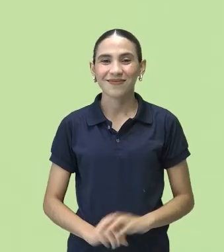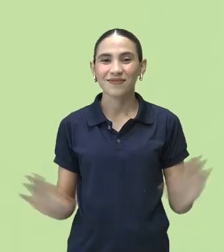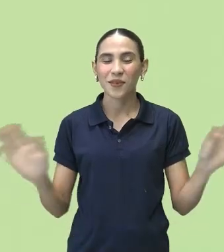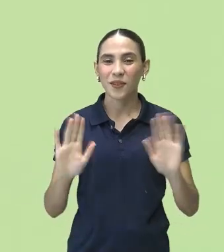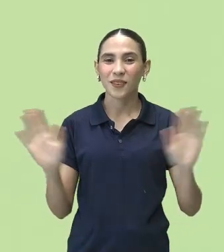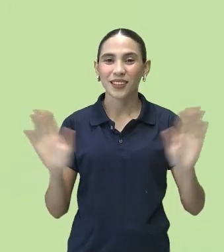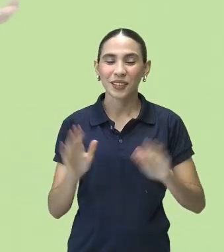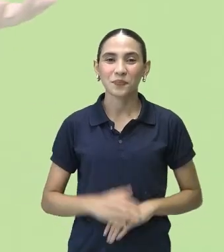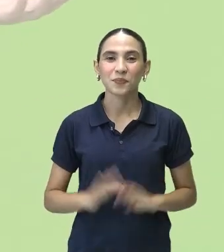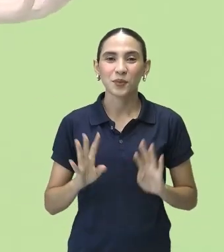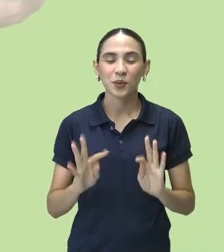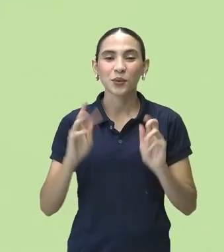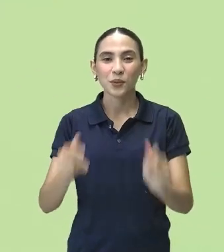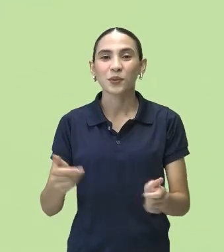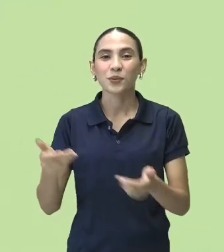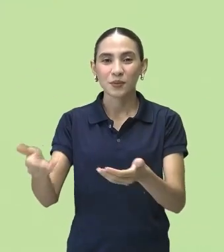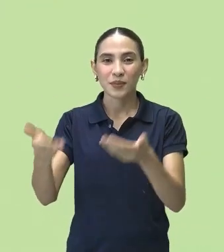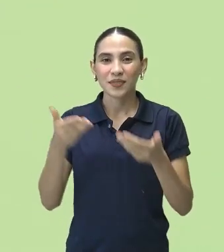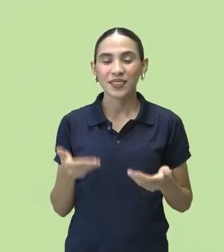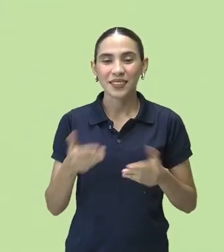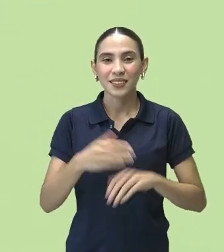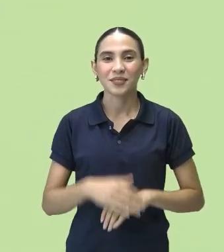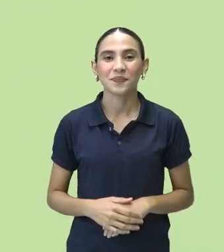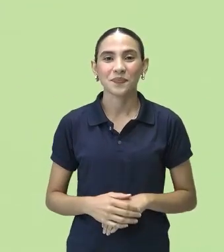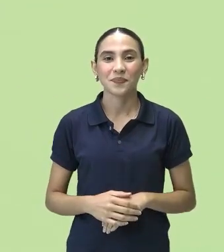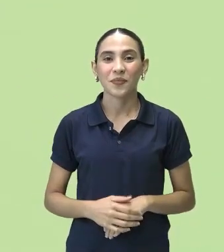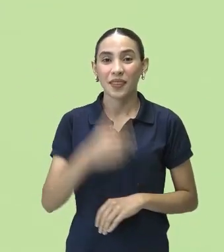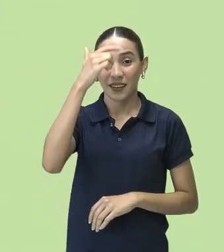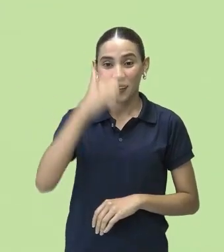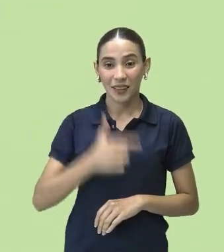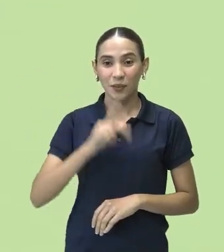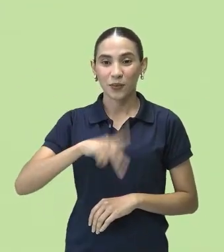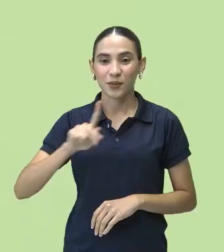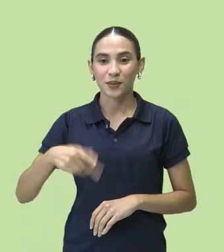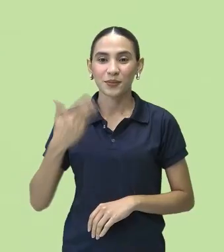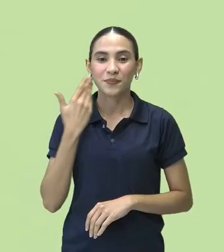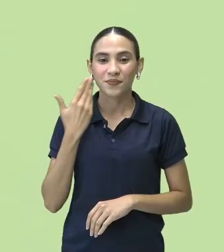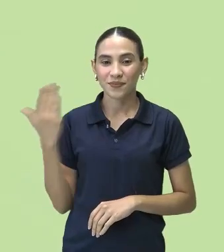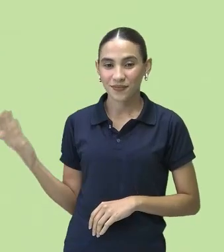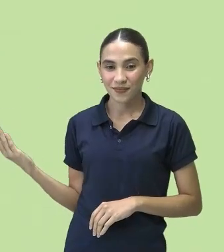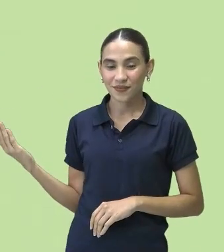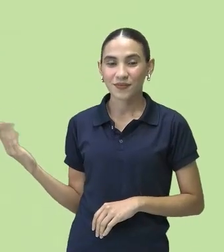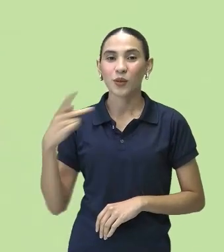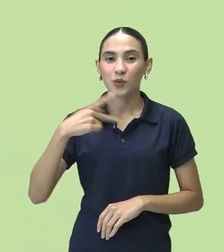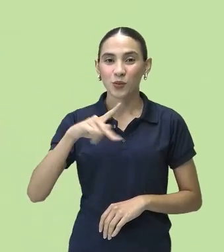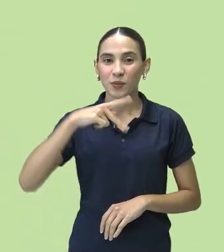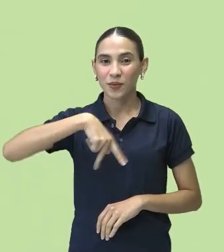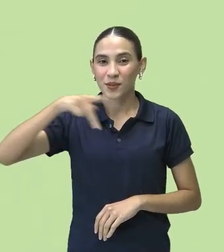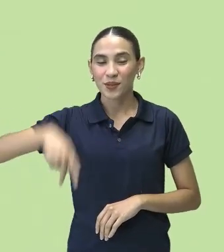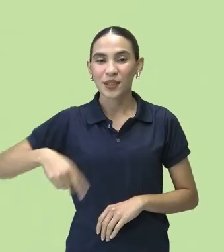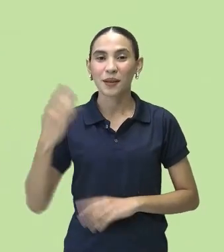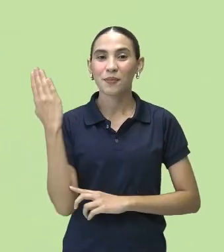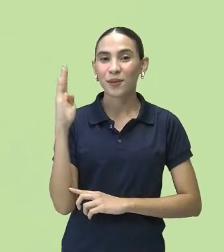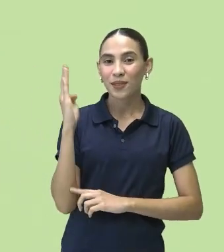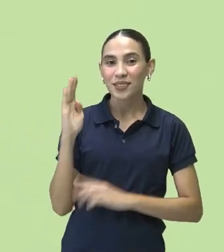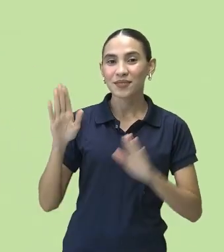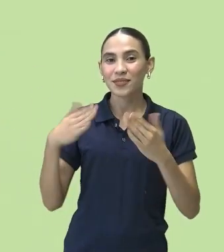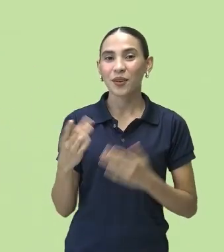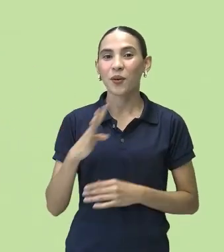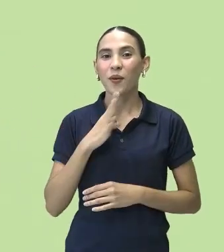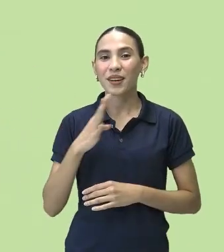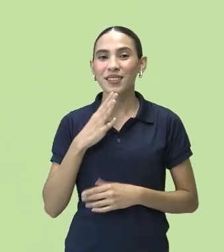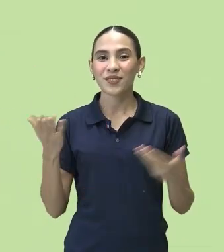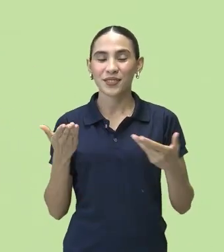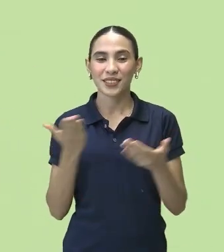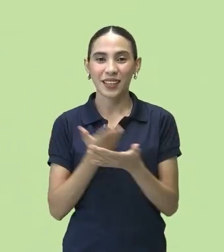Olá, como vão todos? Sejam muito bem-vindos. Eu sou a professora Cristiane Oliveira, a sua professora de Biologia, e vamos conhecer a